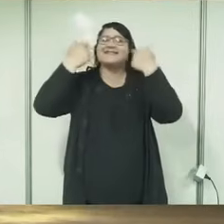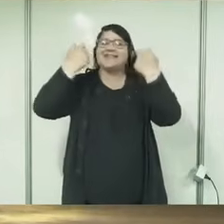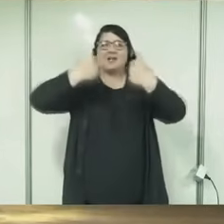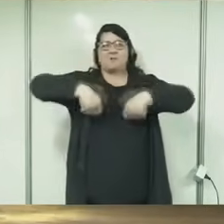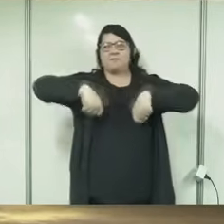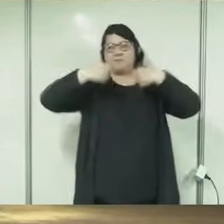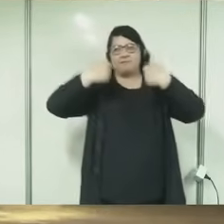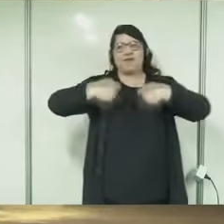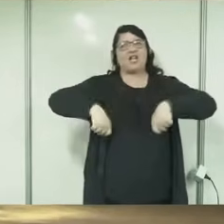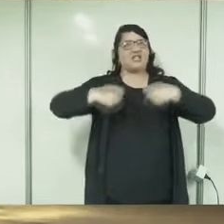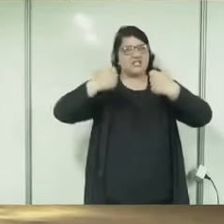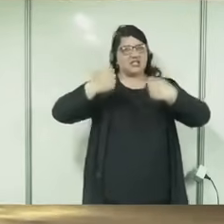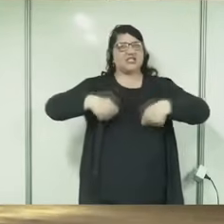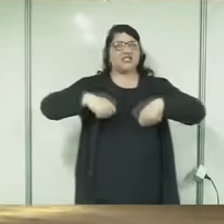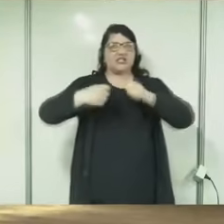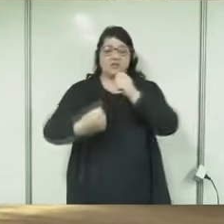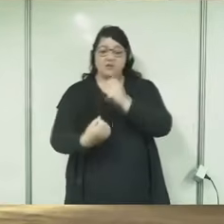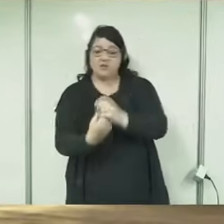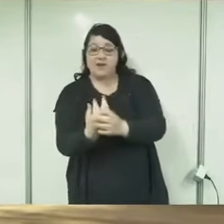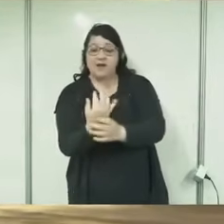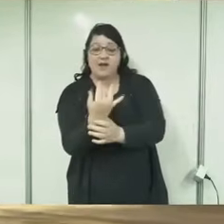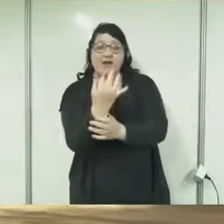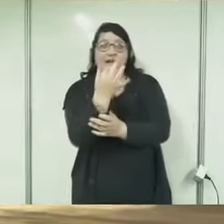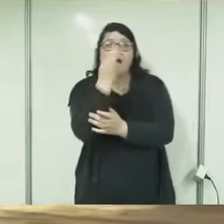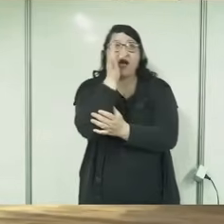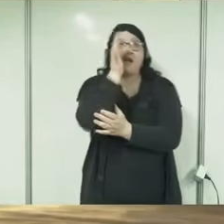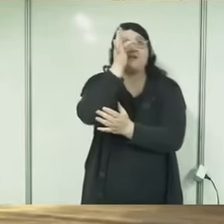preciso a chuva para florir.